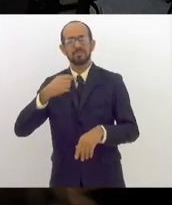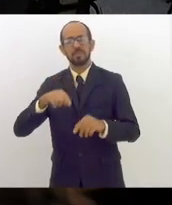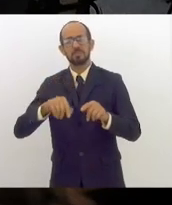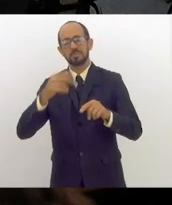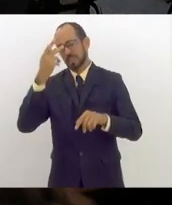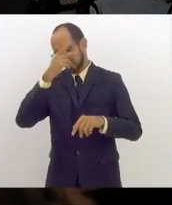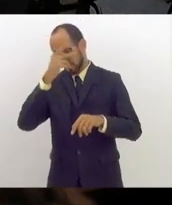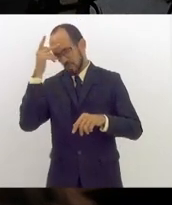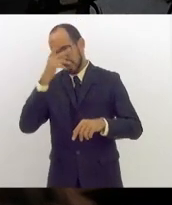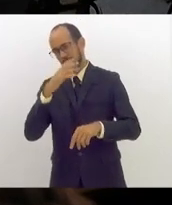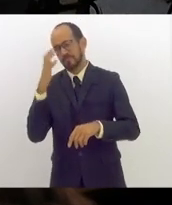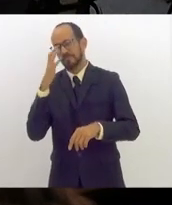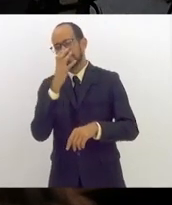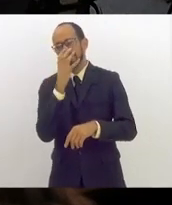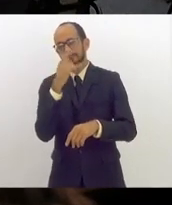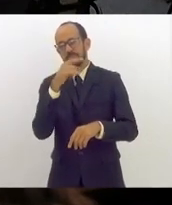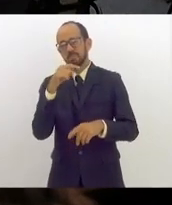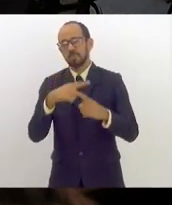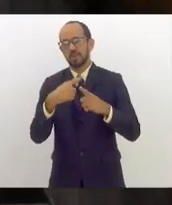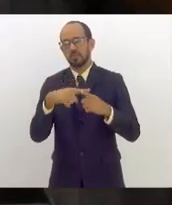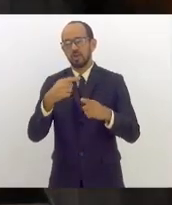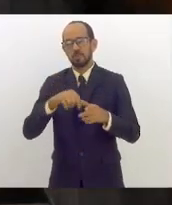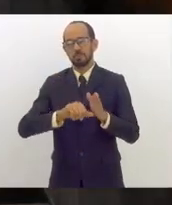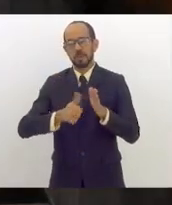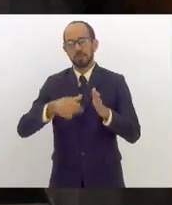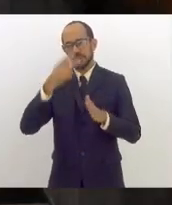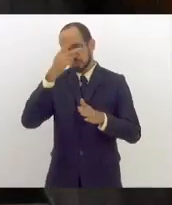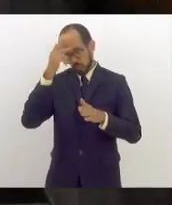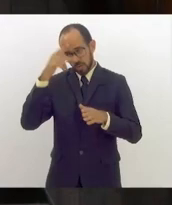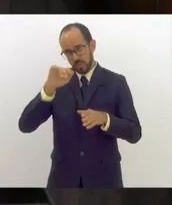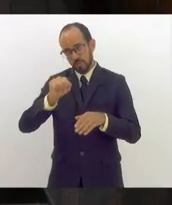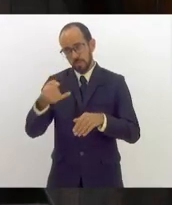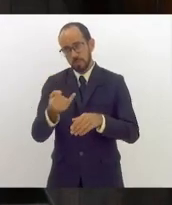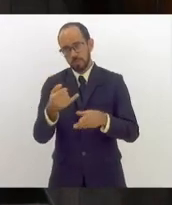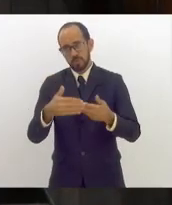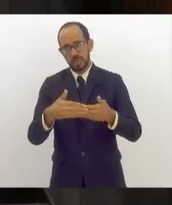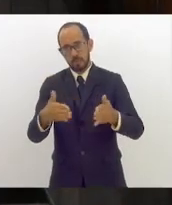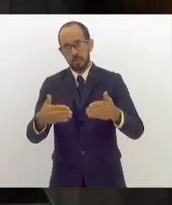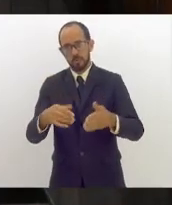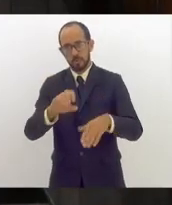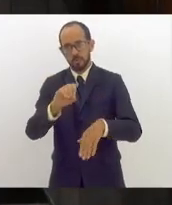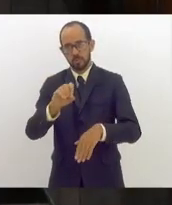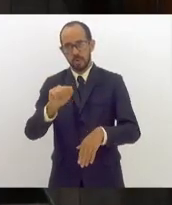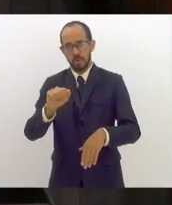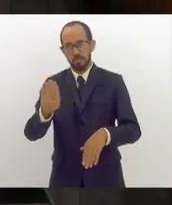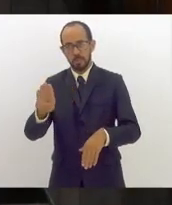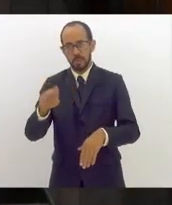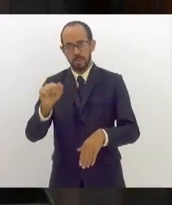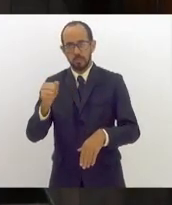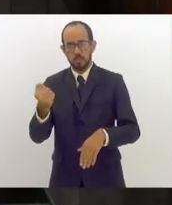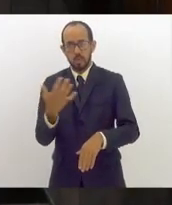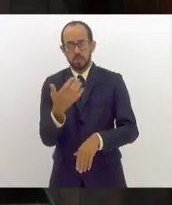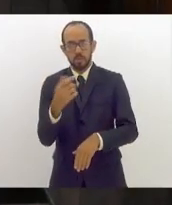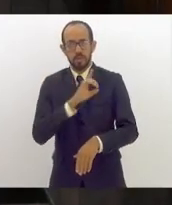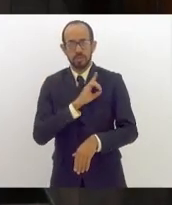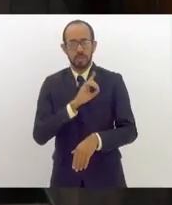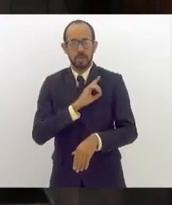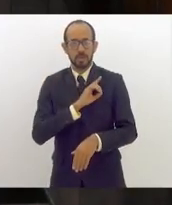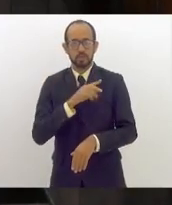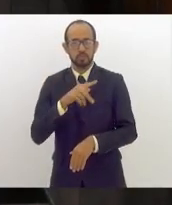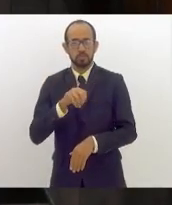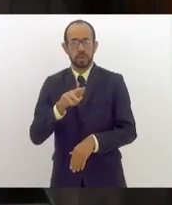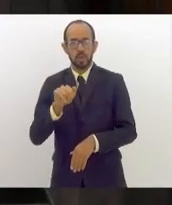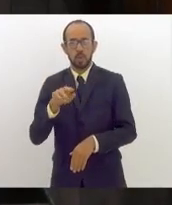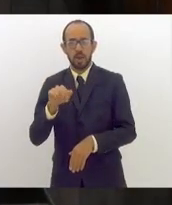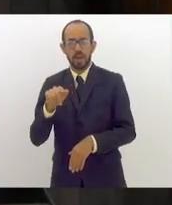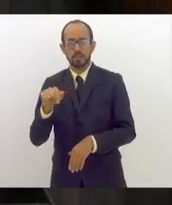um sistema admiração foi a primeira pessoa que me deu oportunidade no sistema OAB enquanto eu ainda era delegado de prerrogativas foi a primeira pessoa